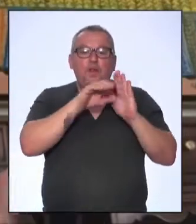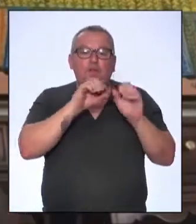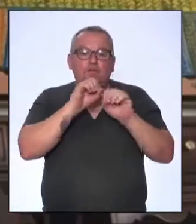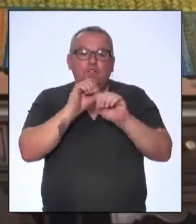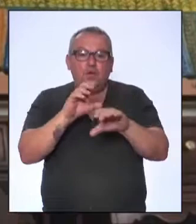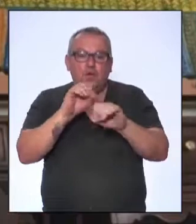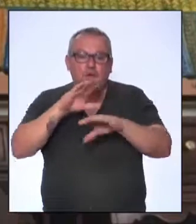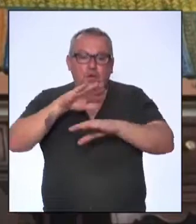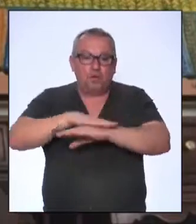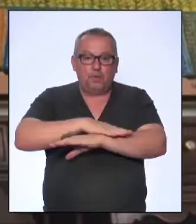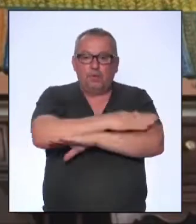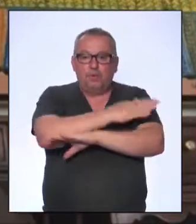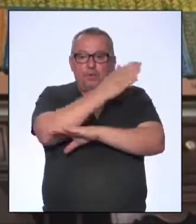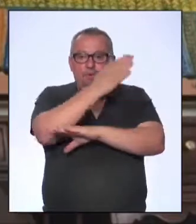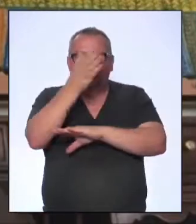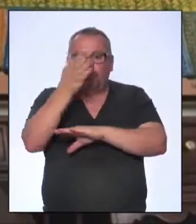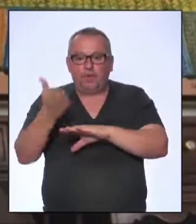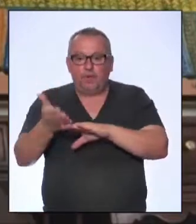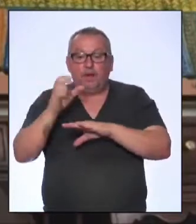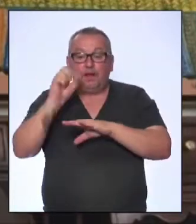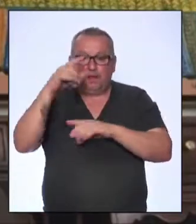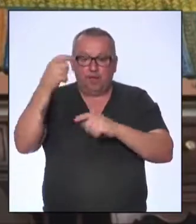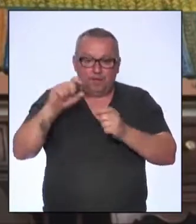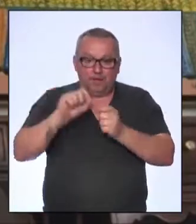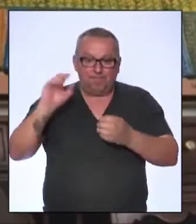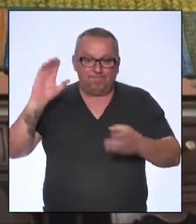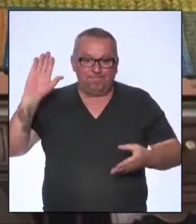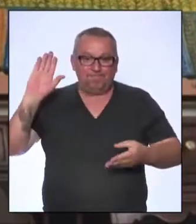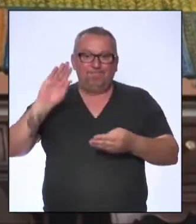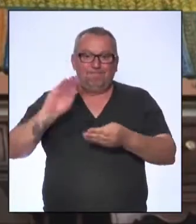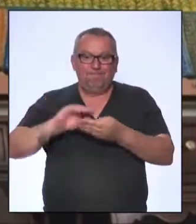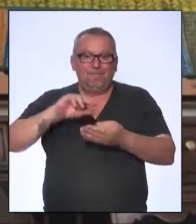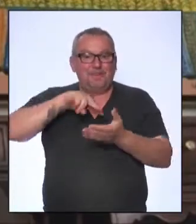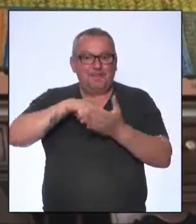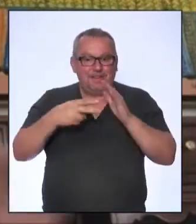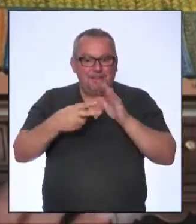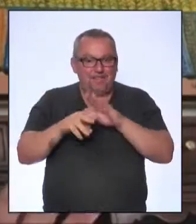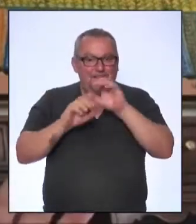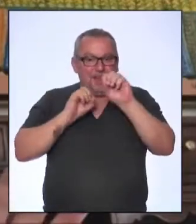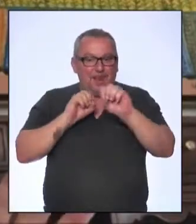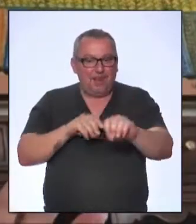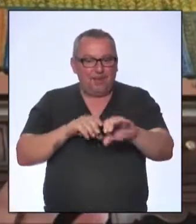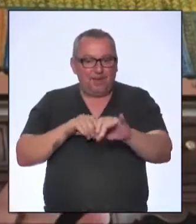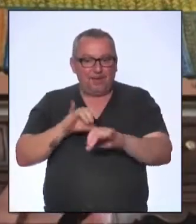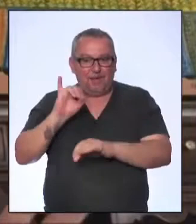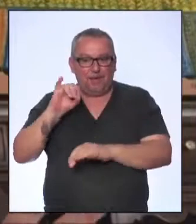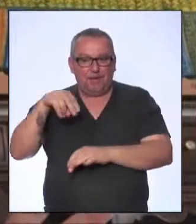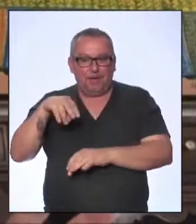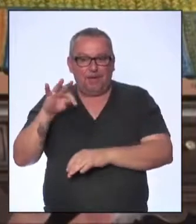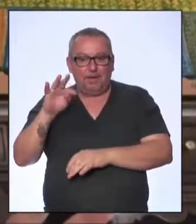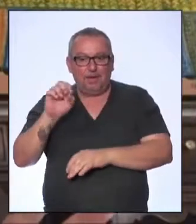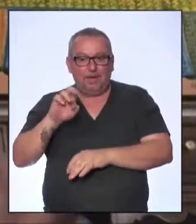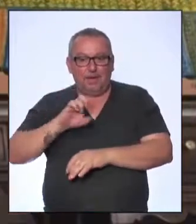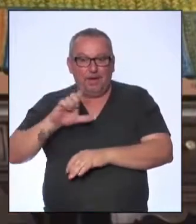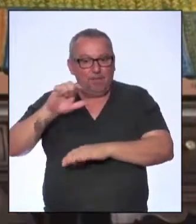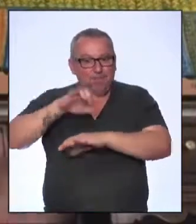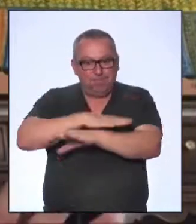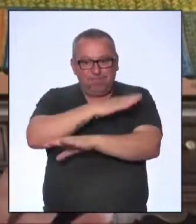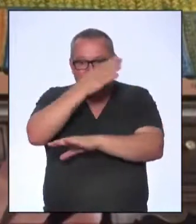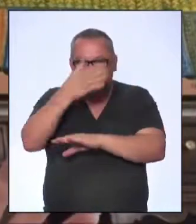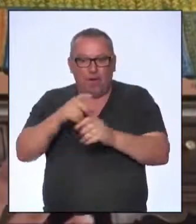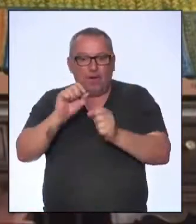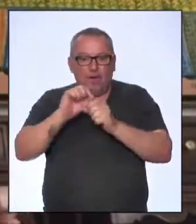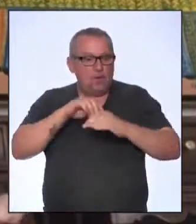integral. Se eu tivesse que resumir o que é uma educação integral, acho que eu diria que é a educação que promove o desenvolvimento